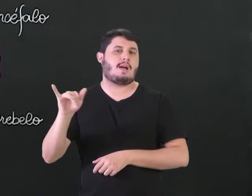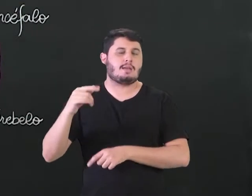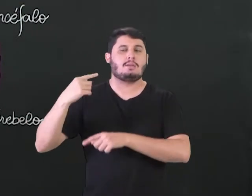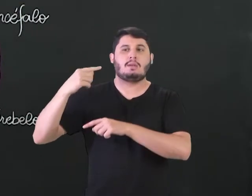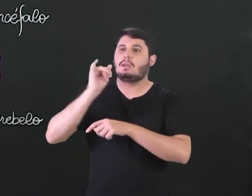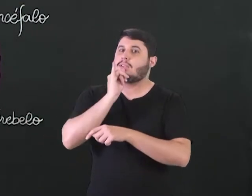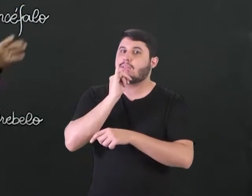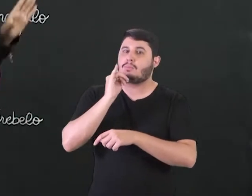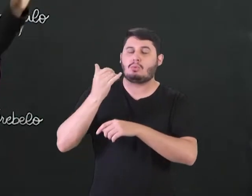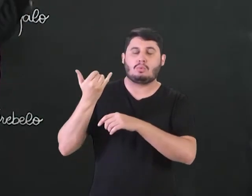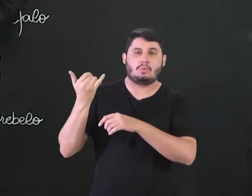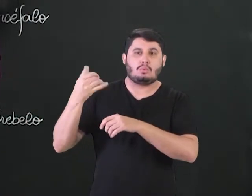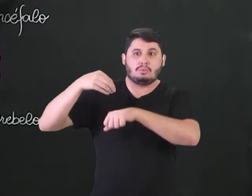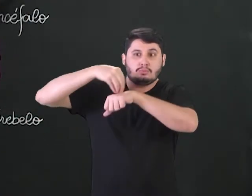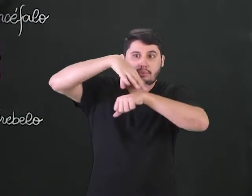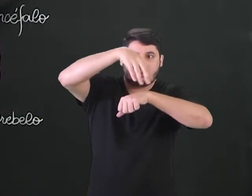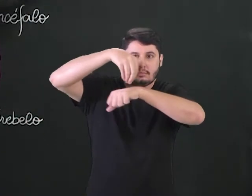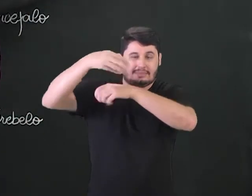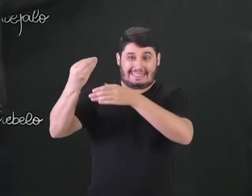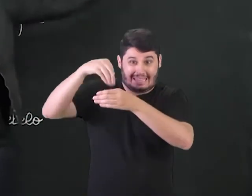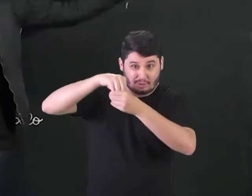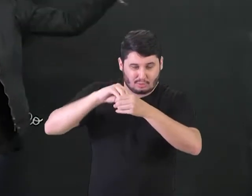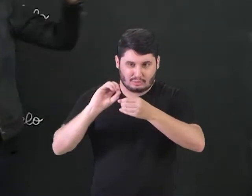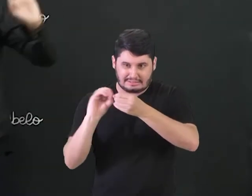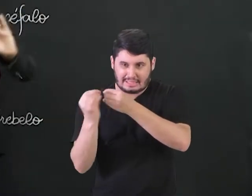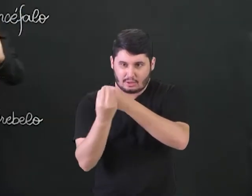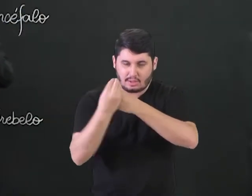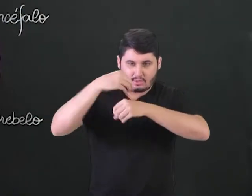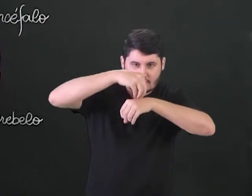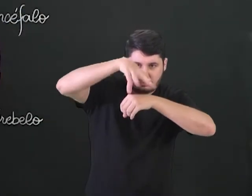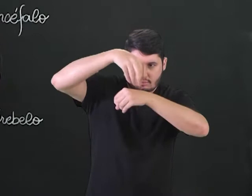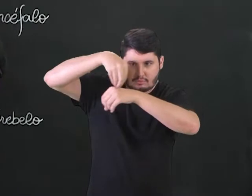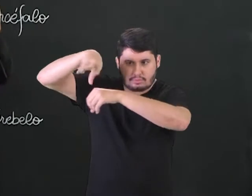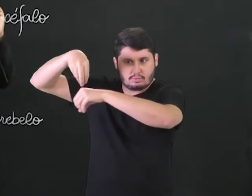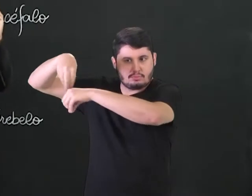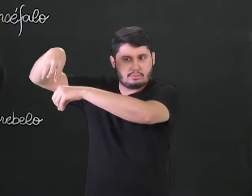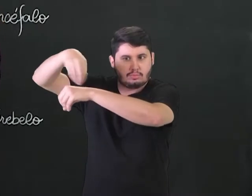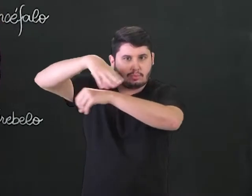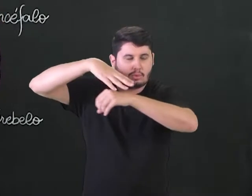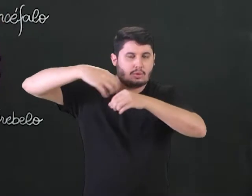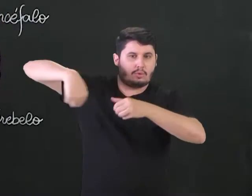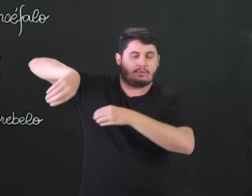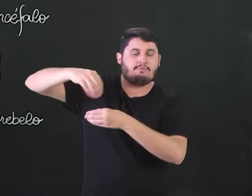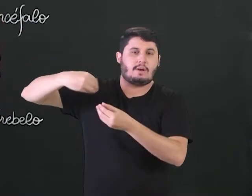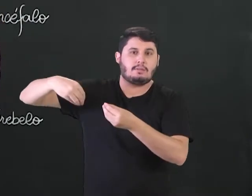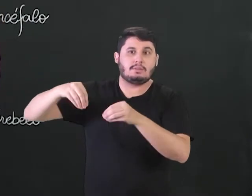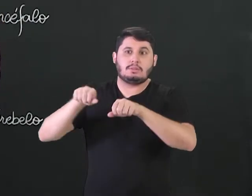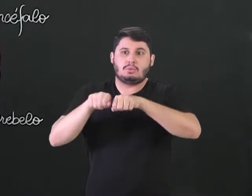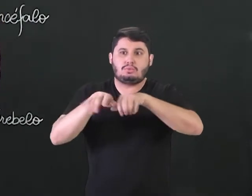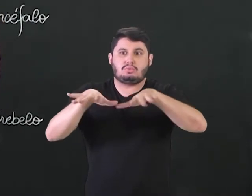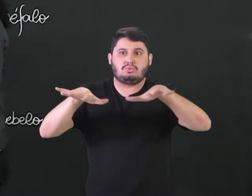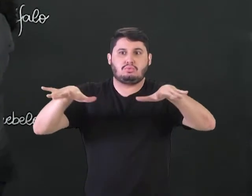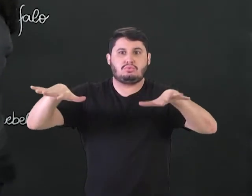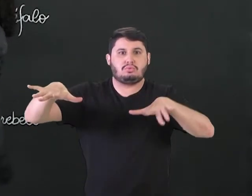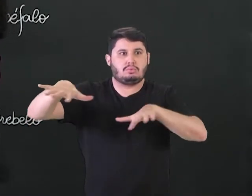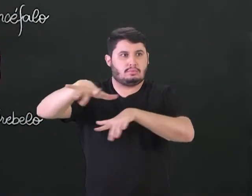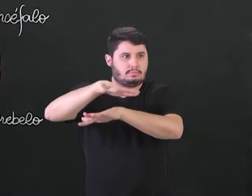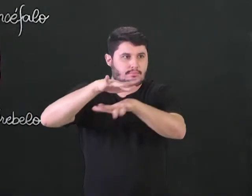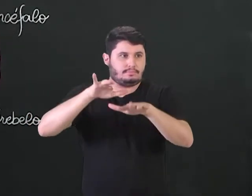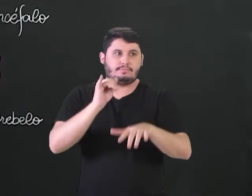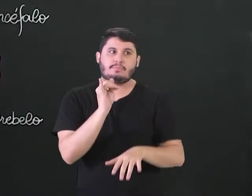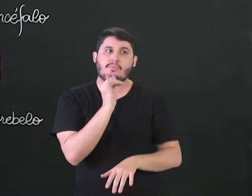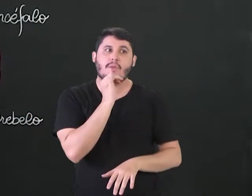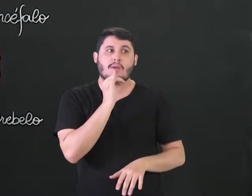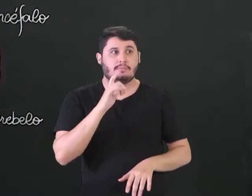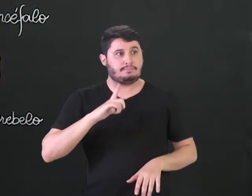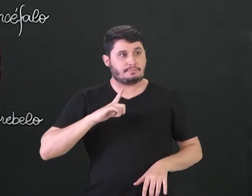é importante. Aqui nesse prolongamento maior, que é o axônio, por onde vão passar essas informações, ele é envolvido, tá aqui ele,